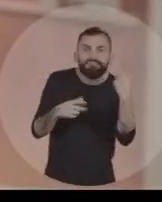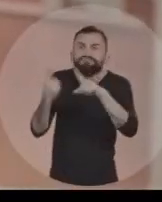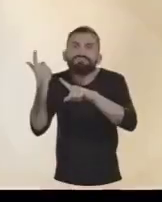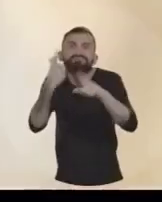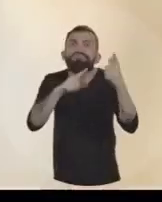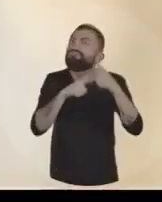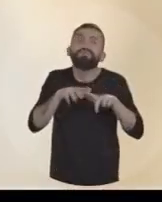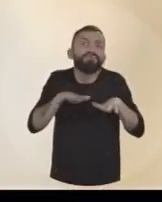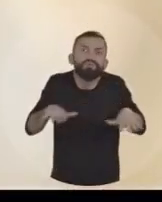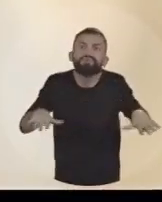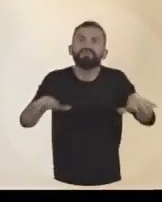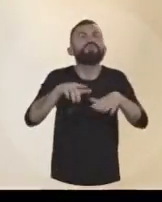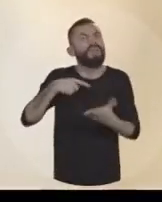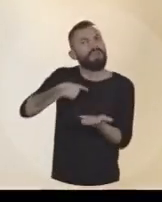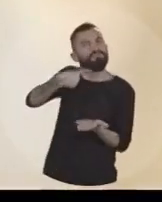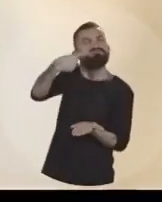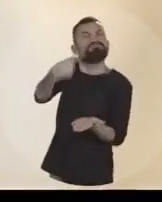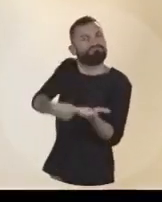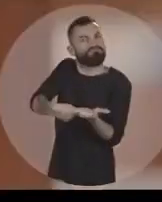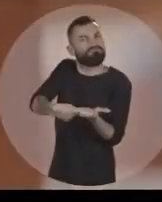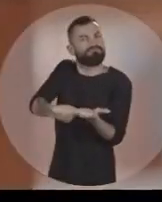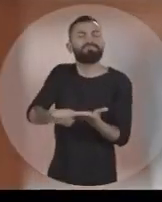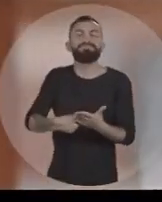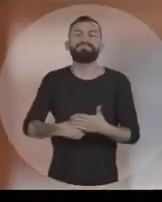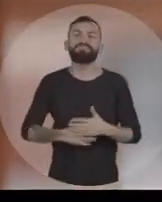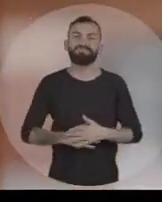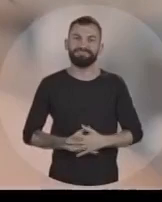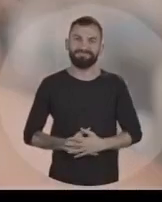para todos. Esse é o meu compromisso.